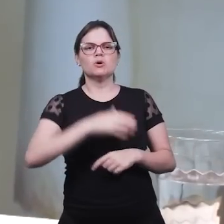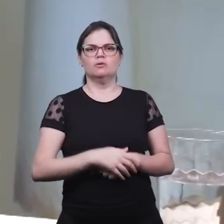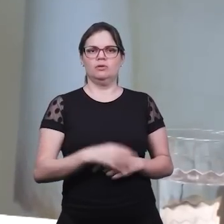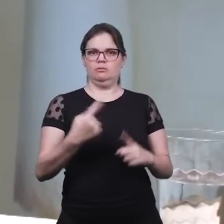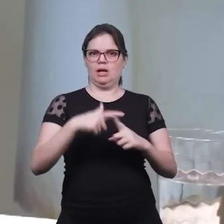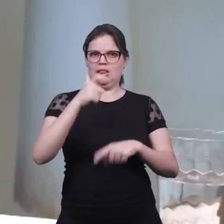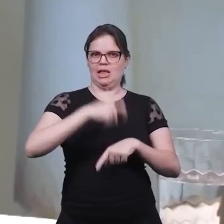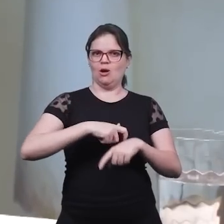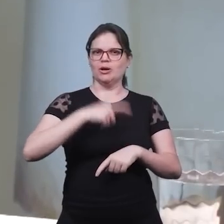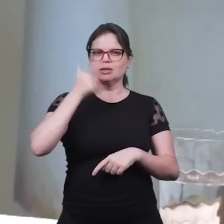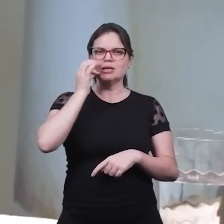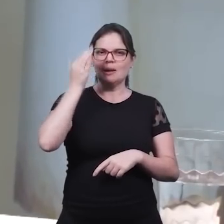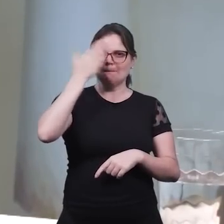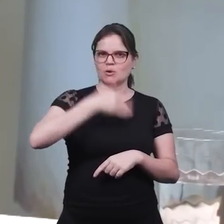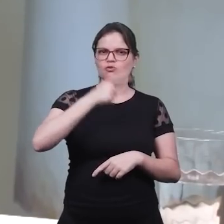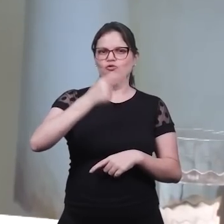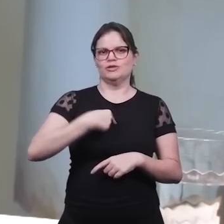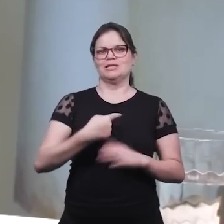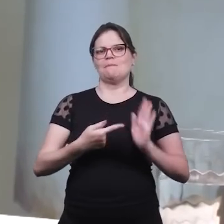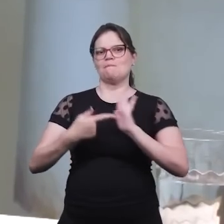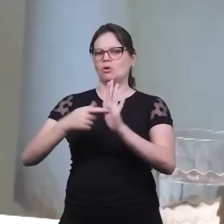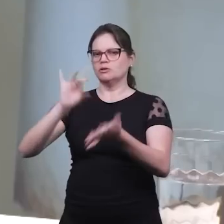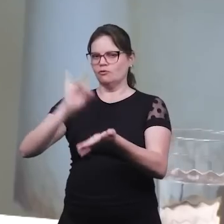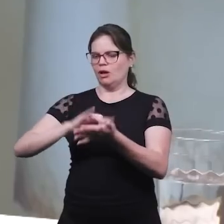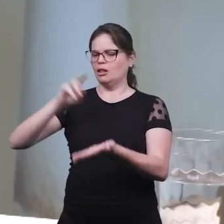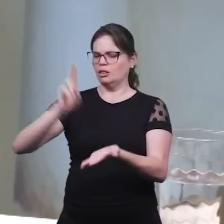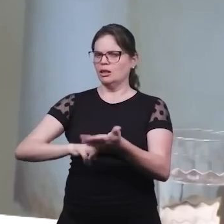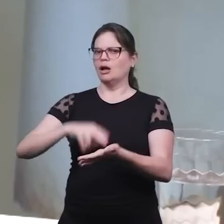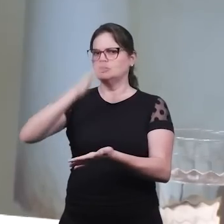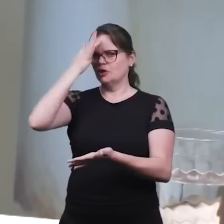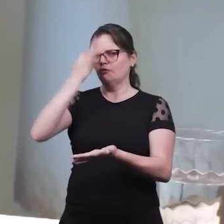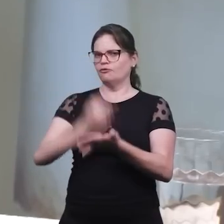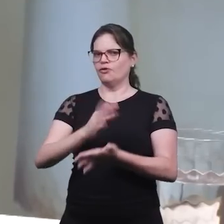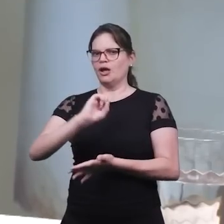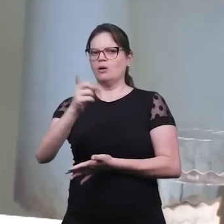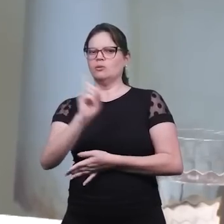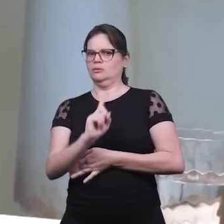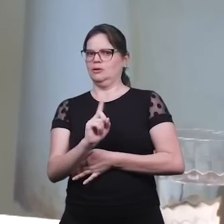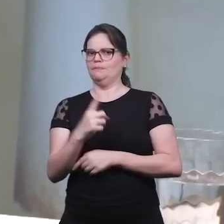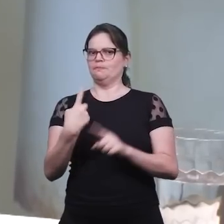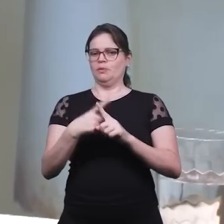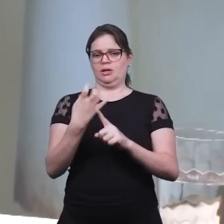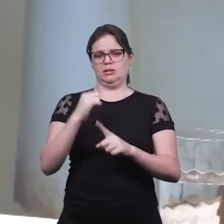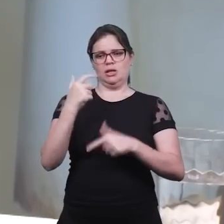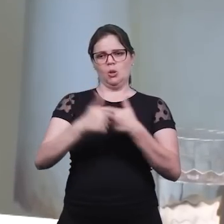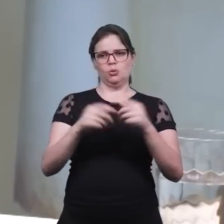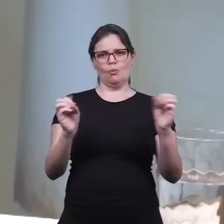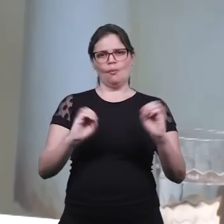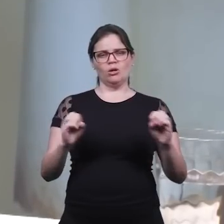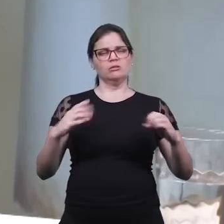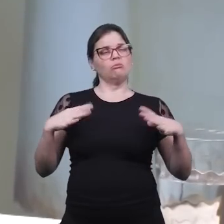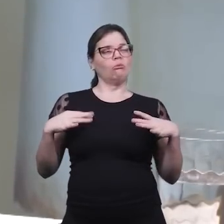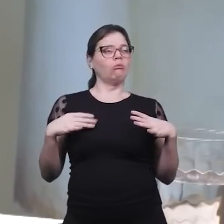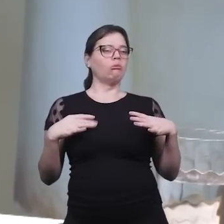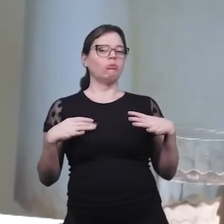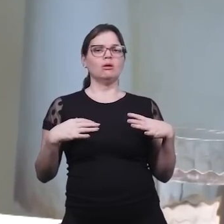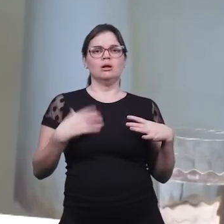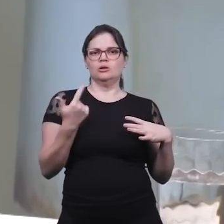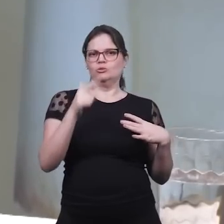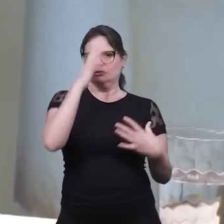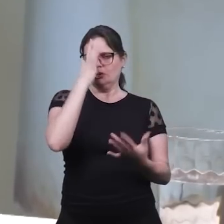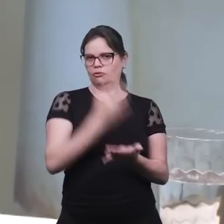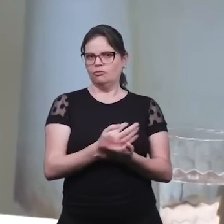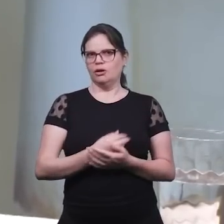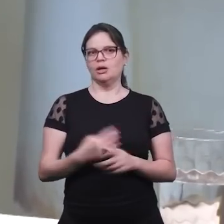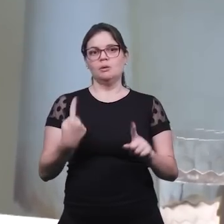demonstra quem você é. A fé só aparece no meio da prova. Enquanto não tem prova, não existe fé. Quando a pessoa está sendo provada, aparece